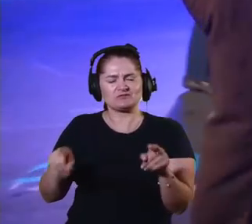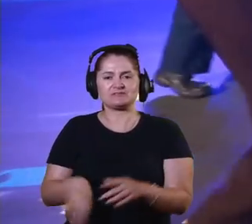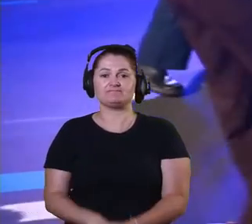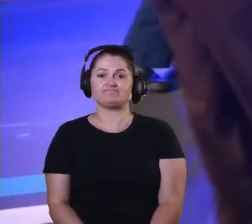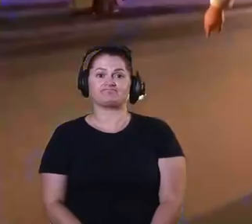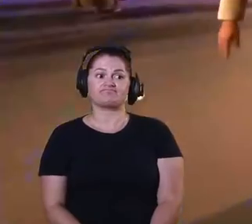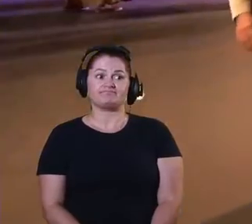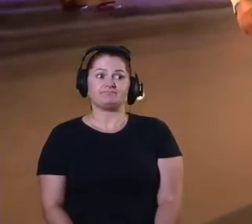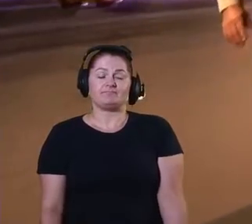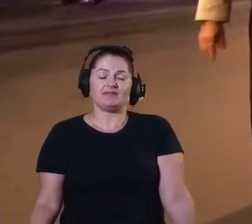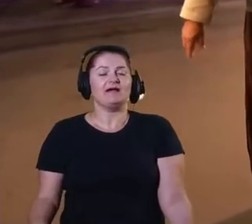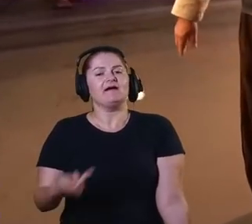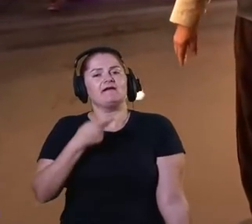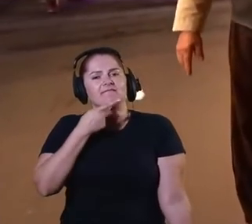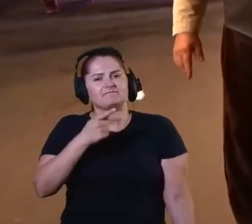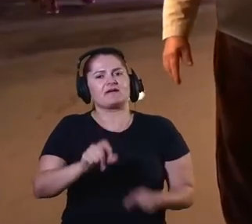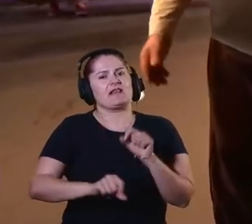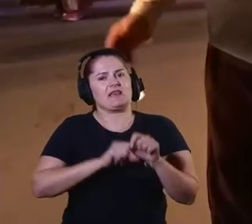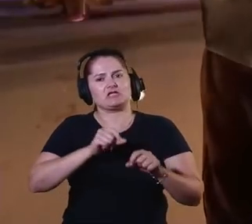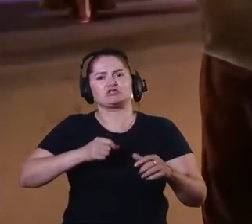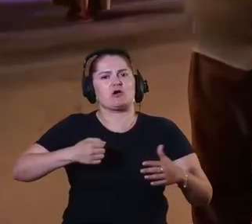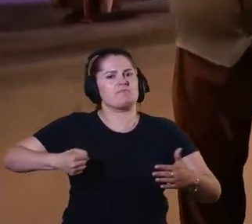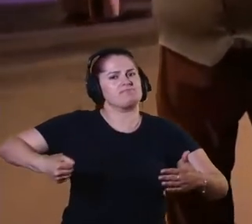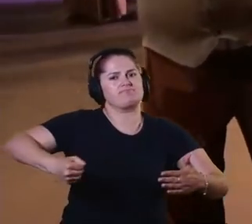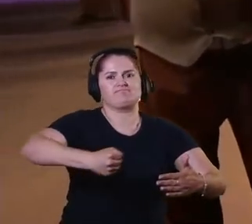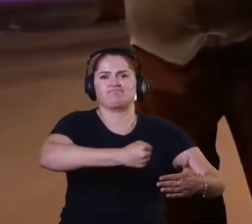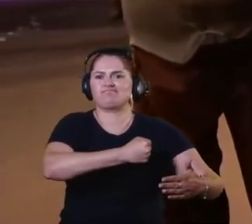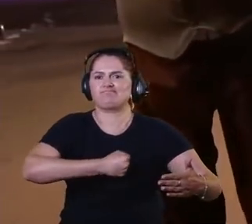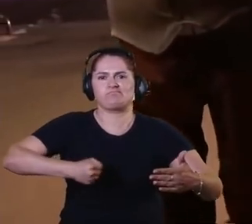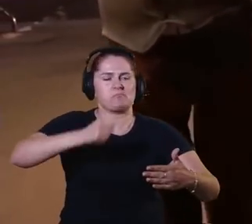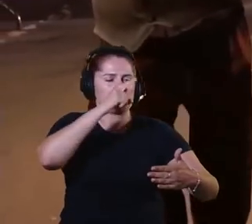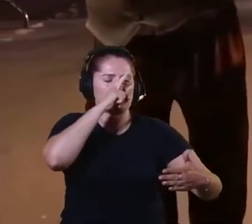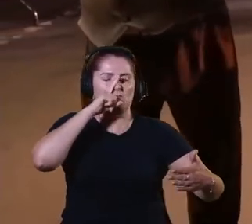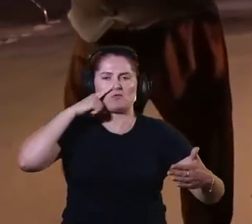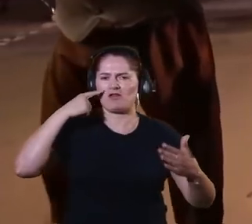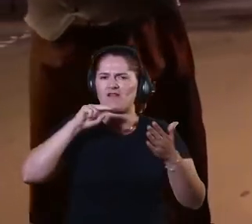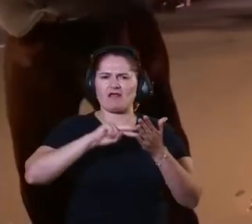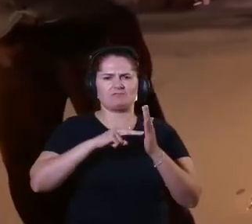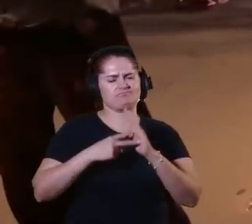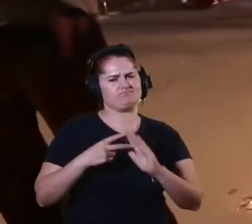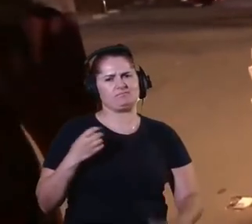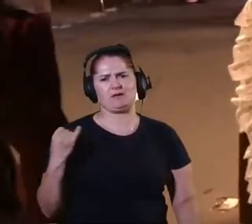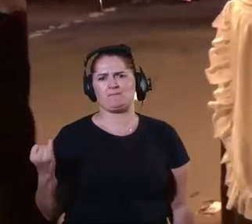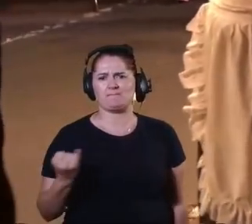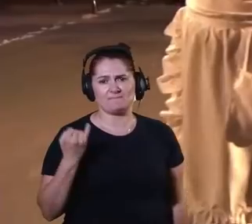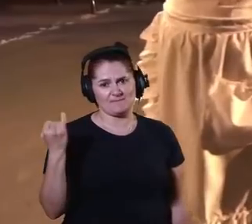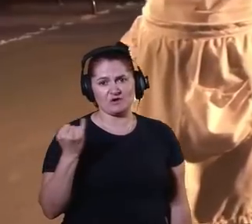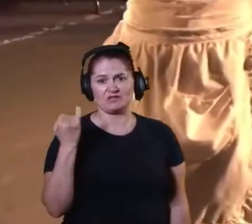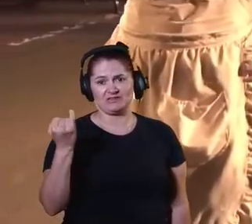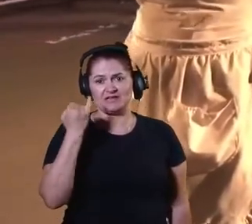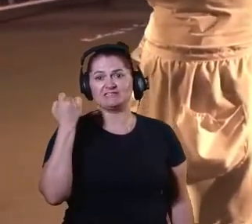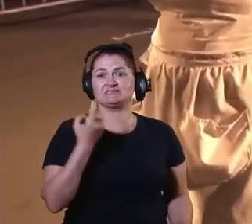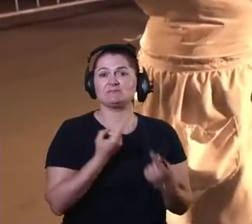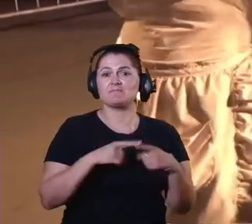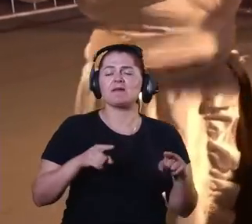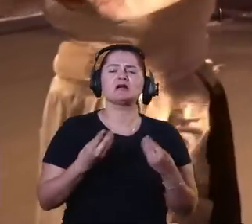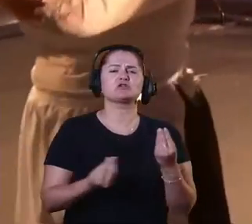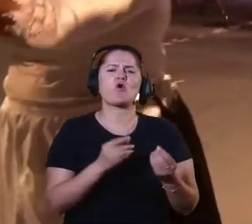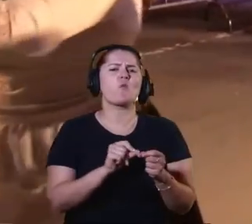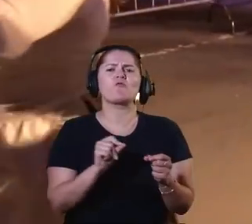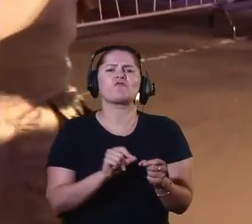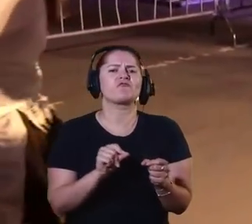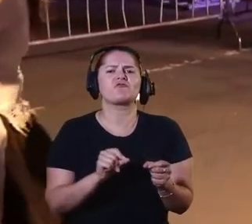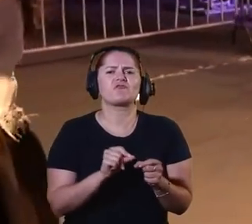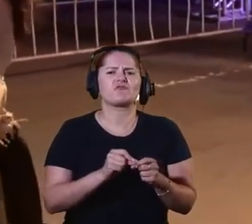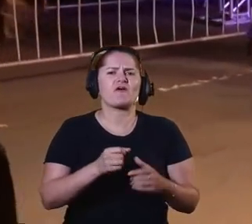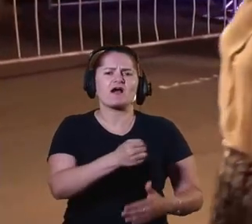a polenta, bom, falar da polenta é falar de algo extraordinário. Ela significa muito, mas a matéria-prima da polenta, o milho, eu